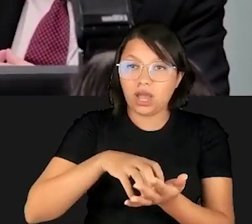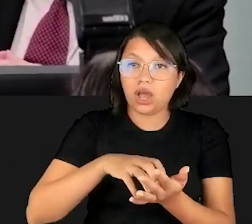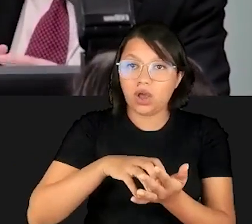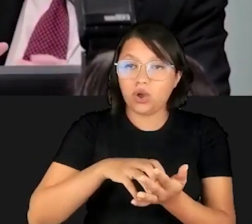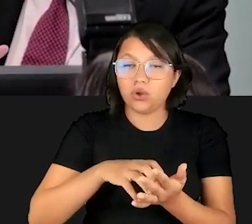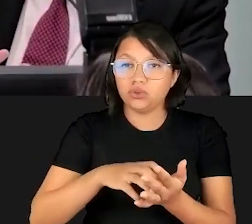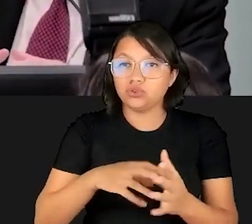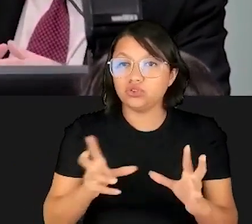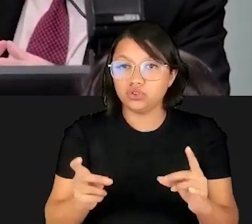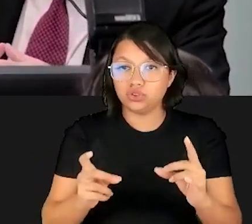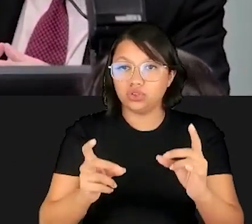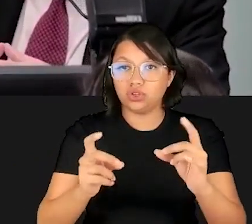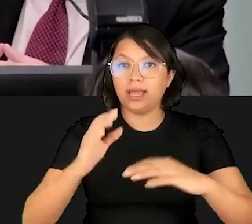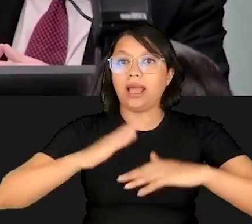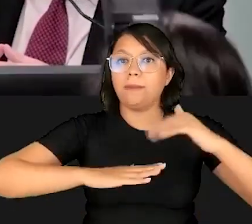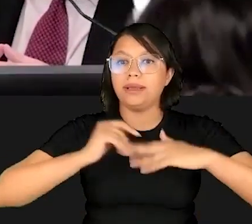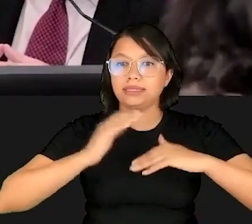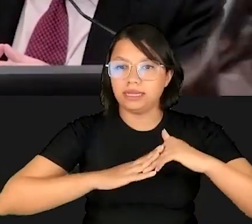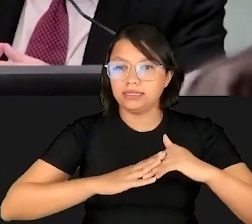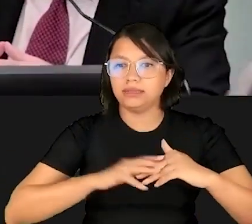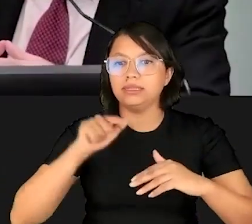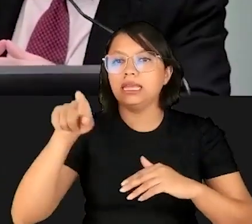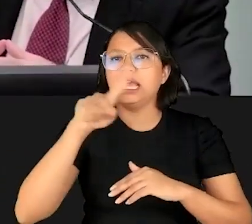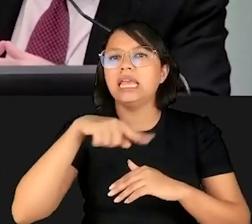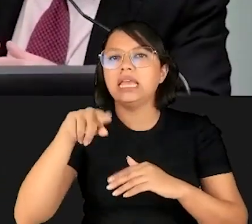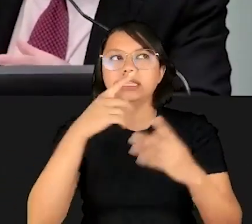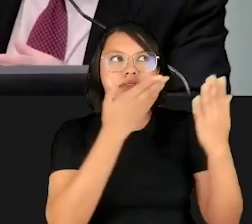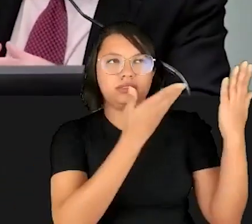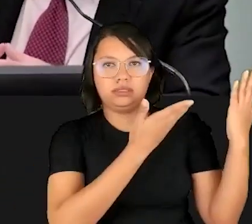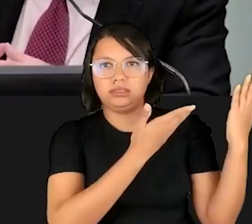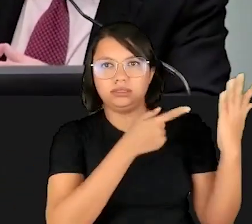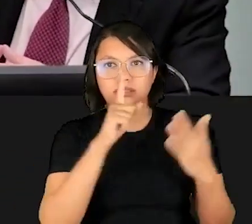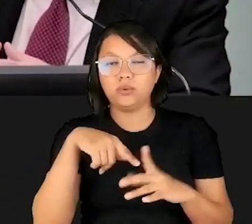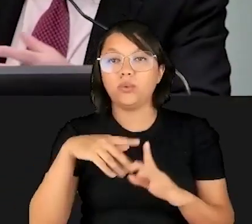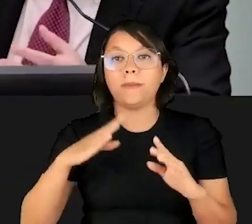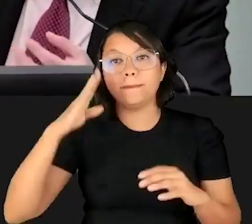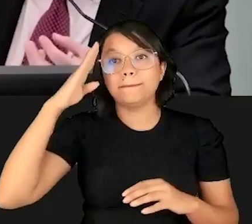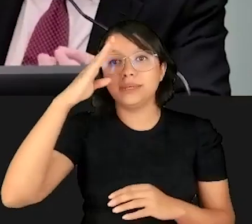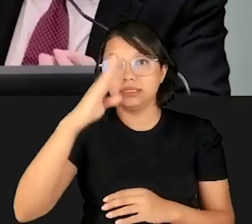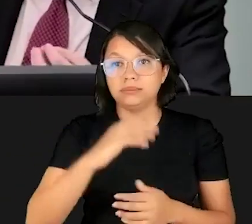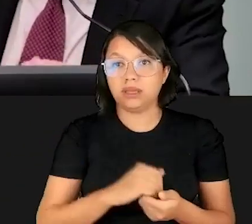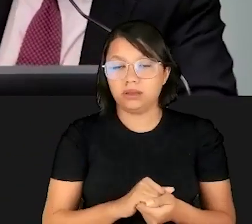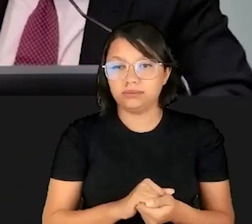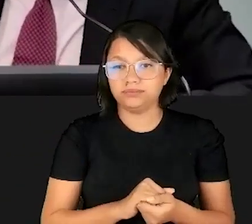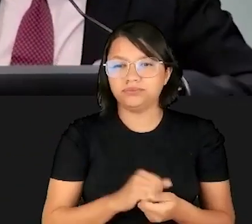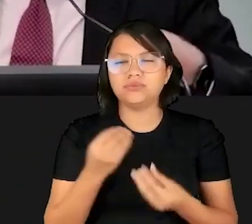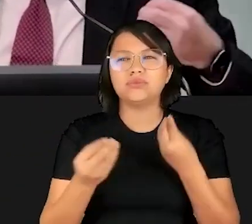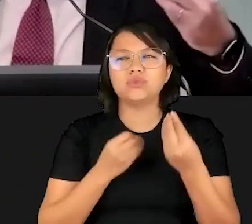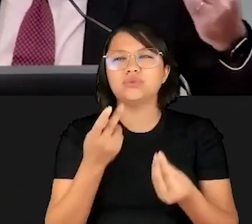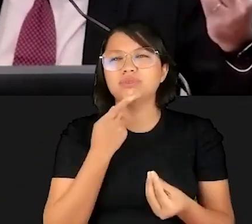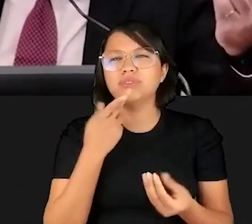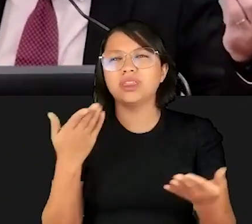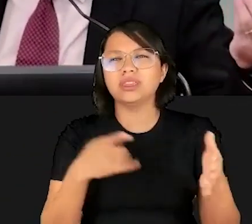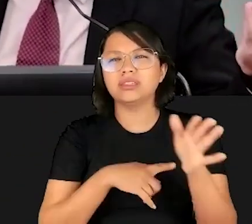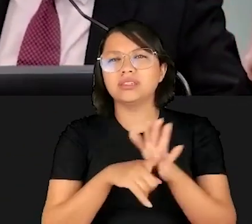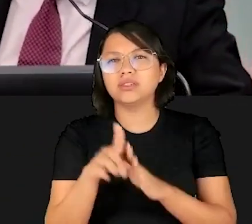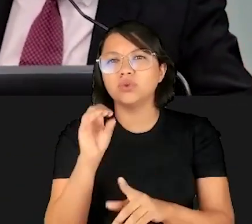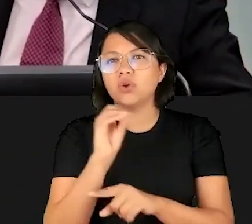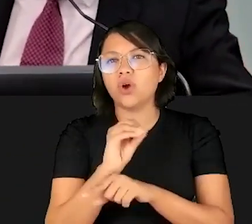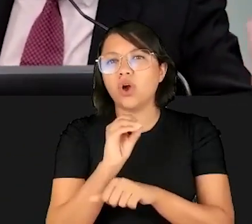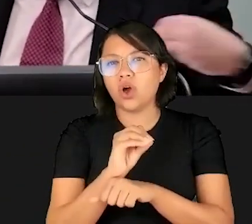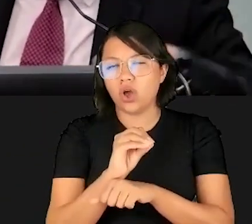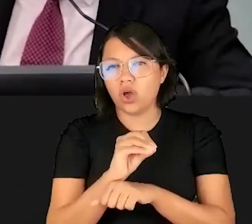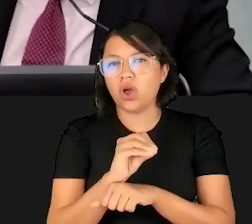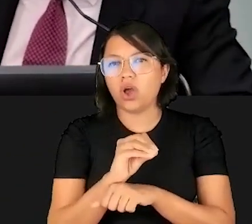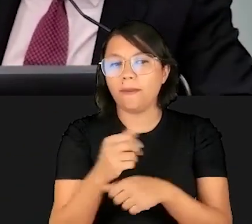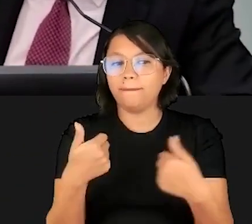dos Estados Unidos. Esses são os principais, né? Como é que você coloca essa questão do tratamento estar